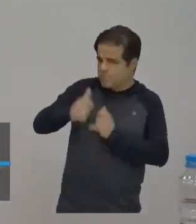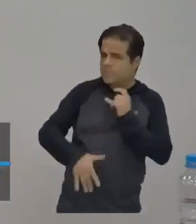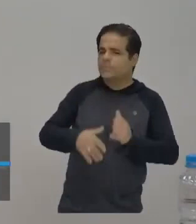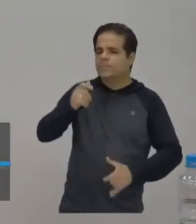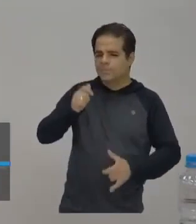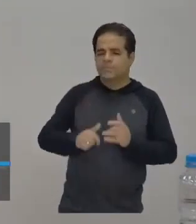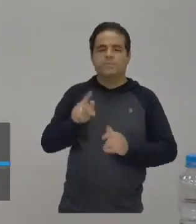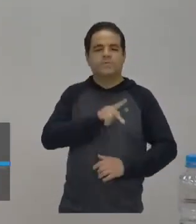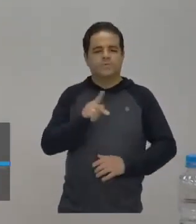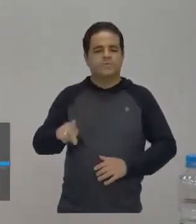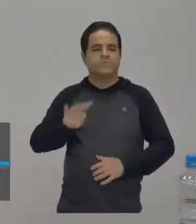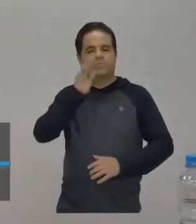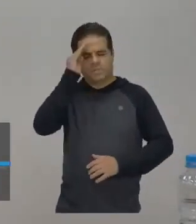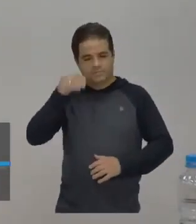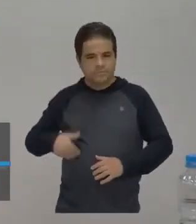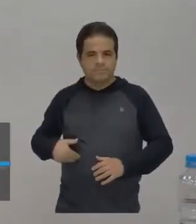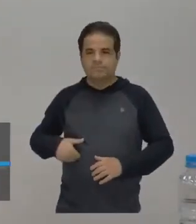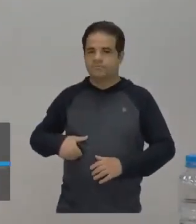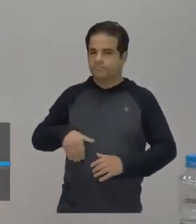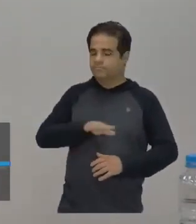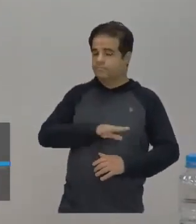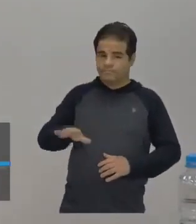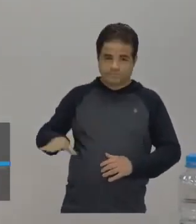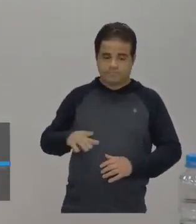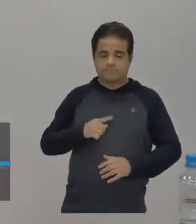professora Tayana. Aquele que era simplesmente